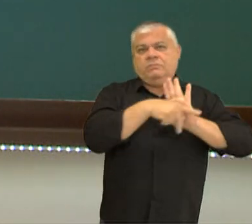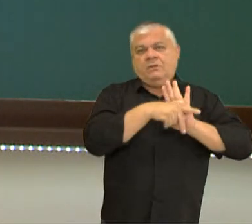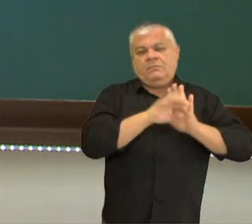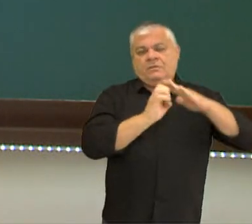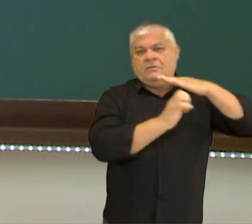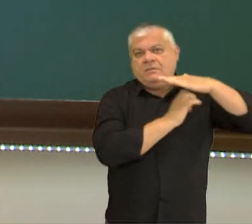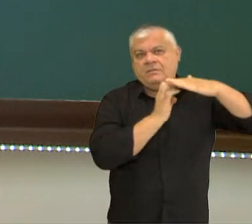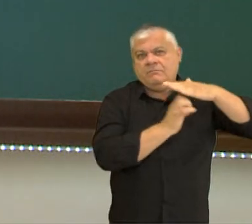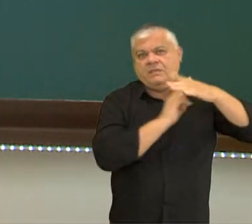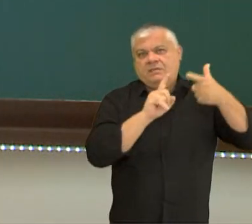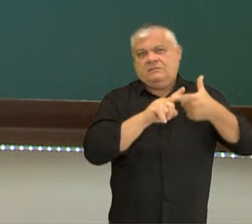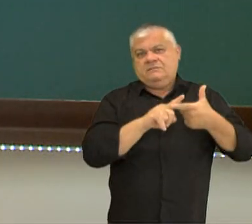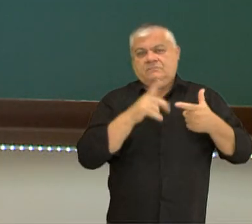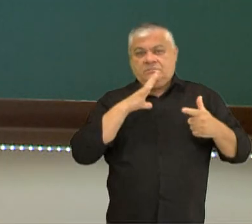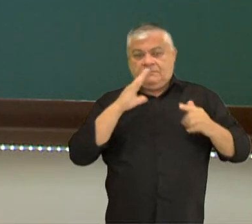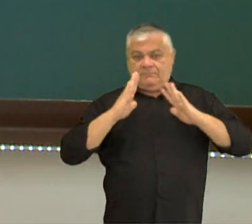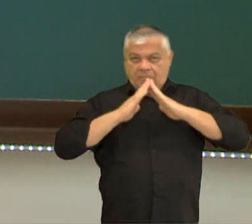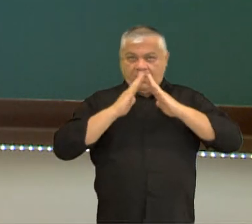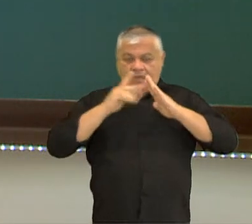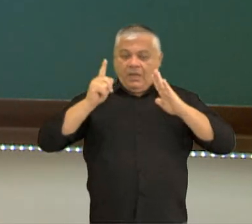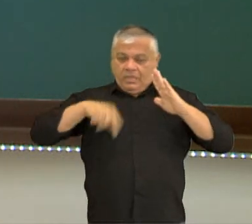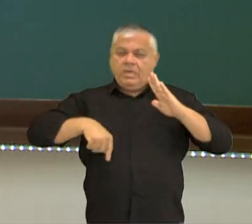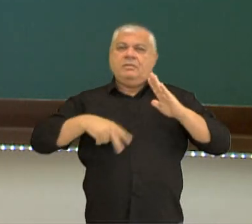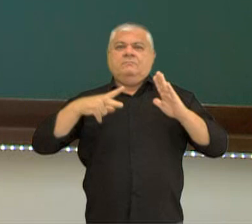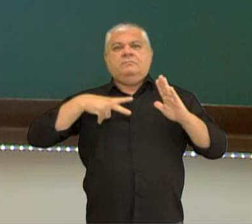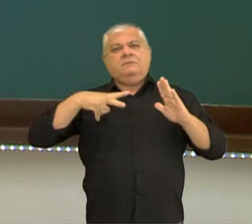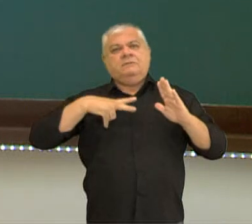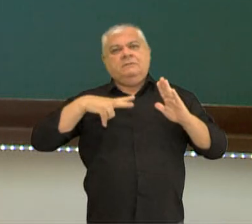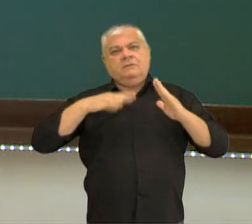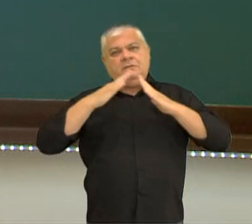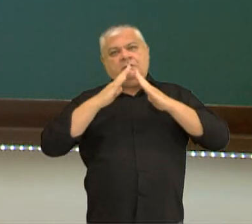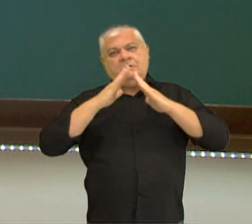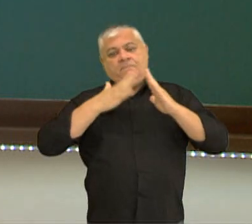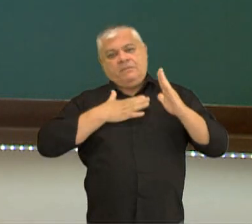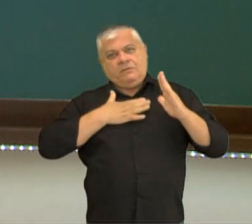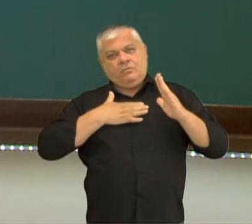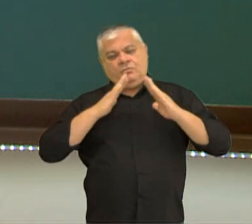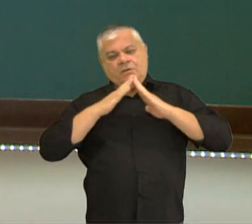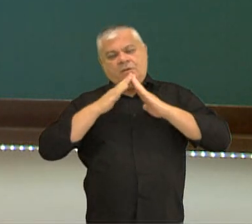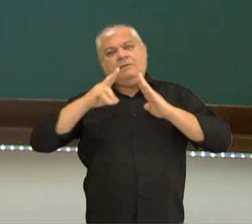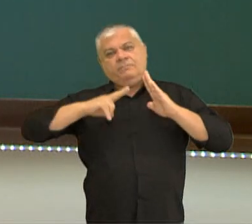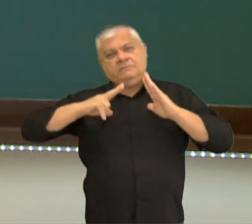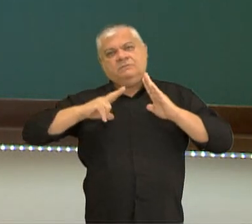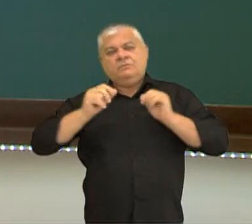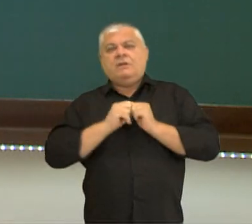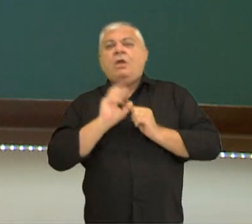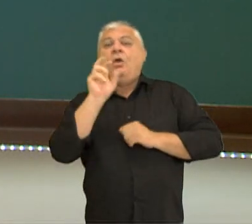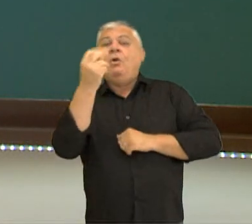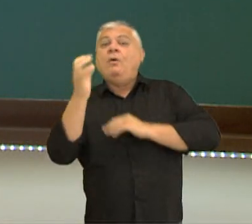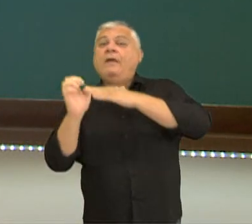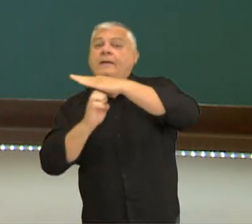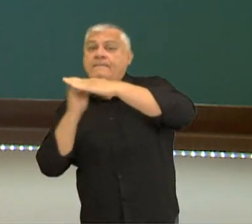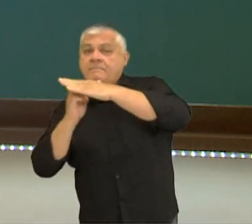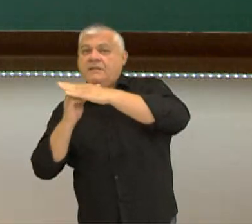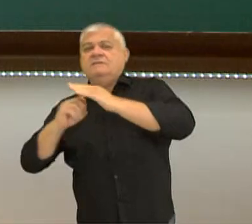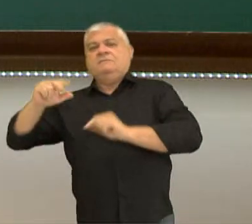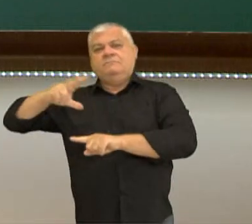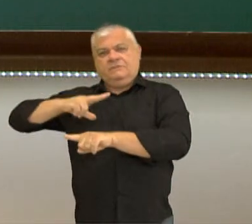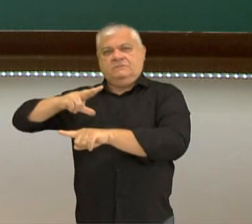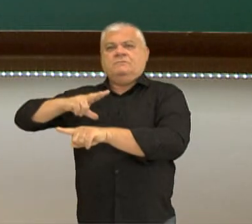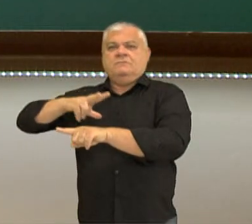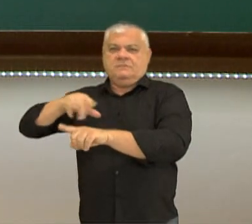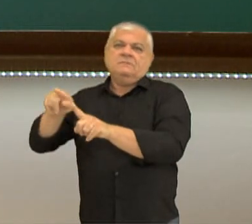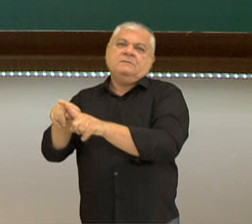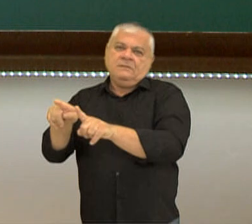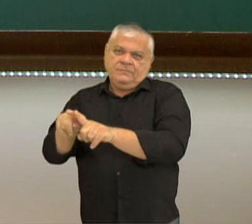empresa. Então, a nossa casa é um espaço privado, né? É nosso. Ou uma empresa, enfim, são